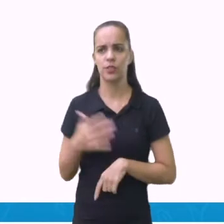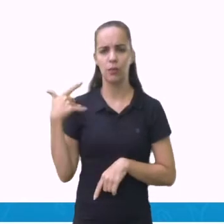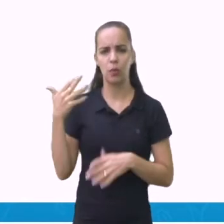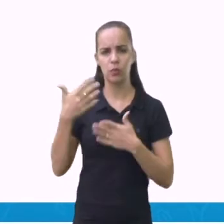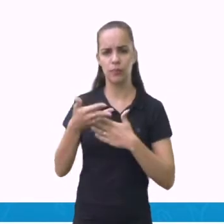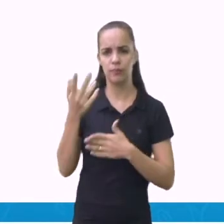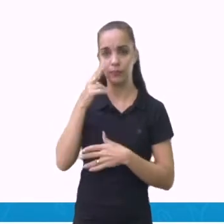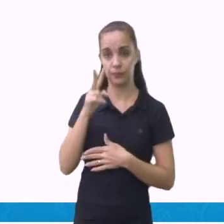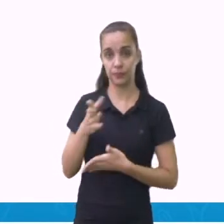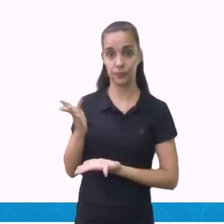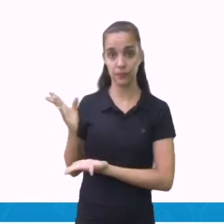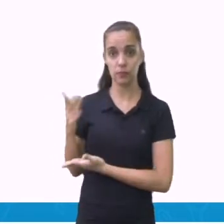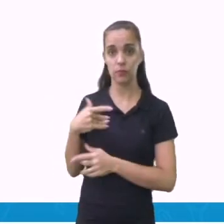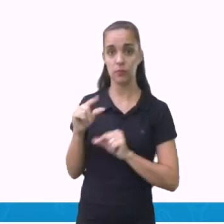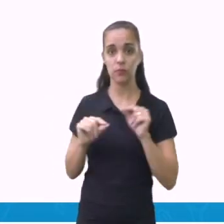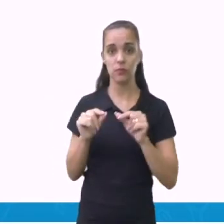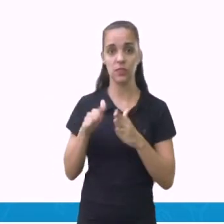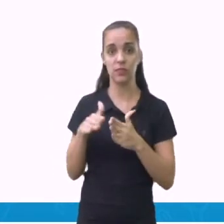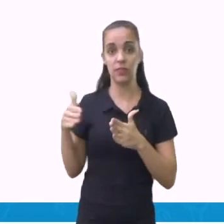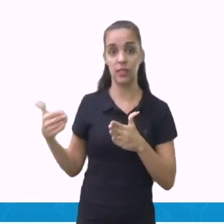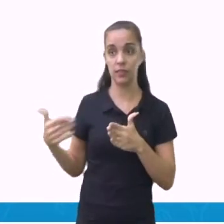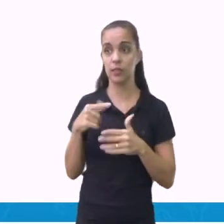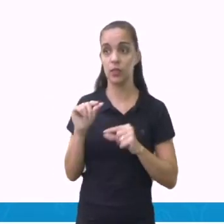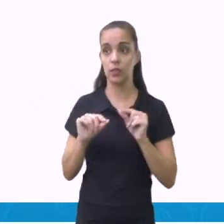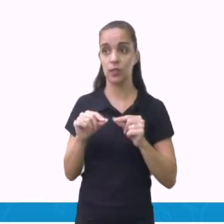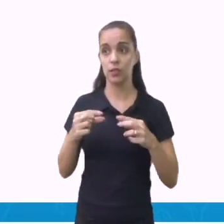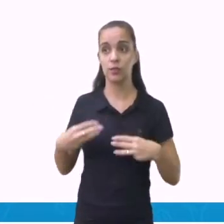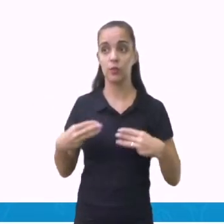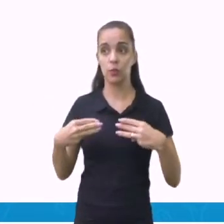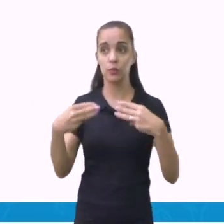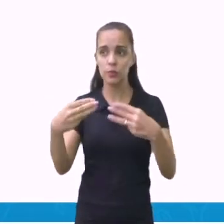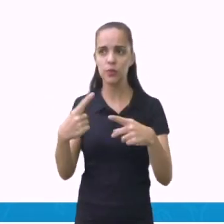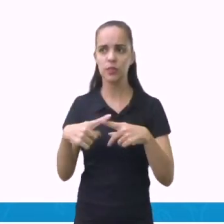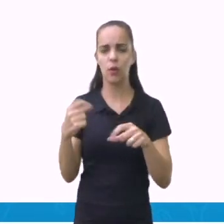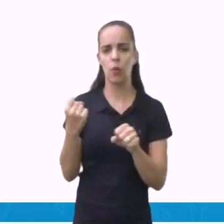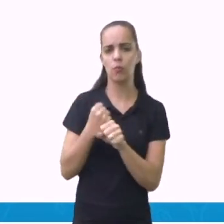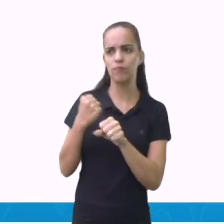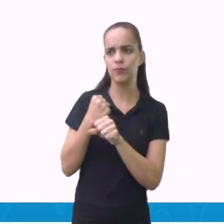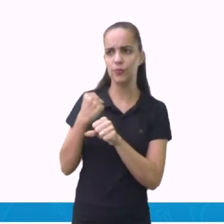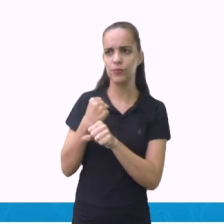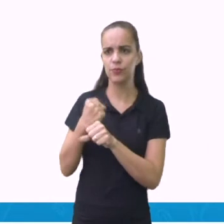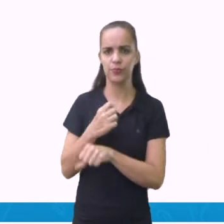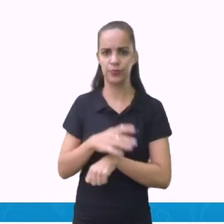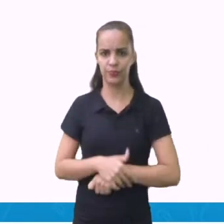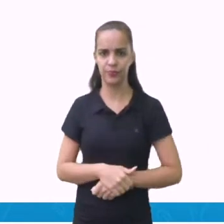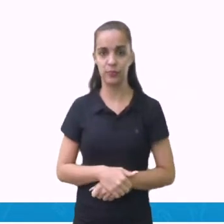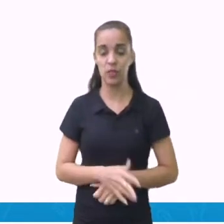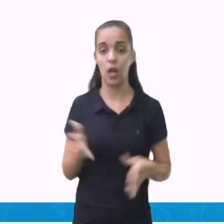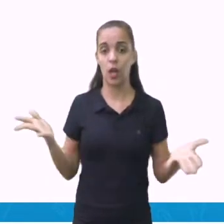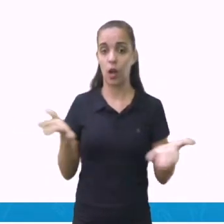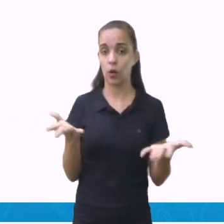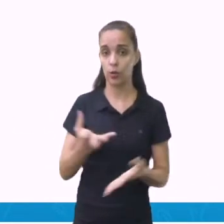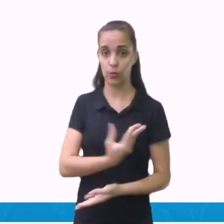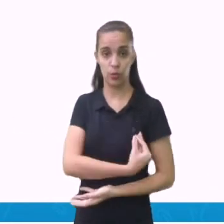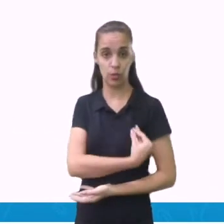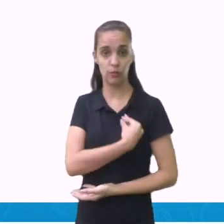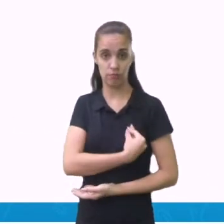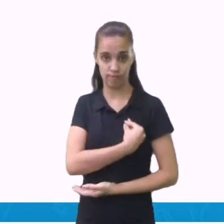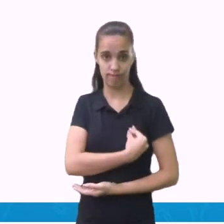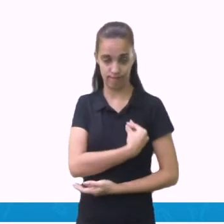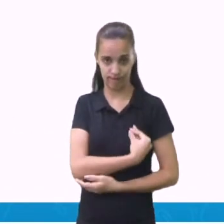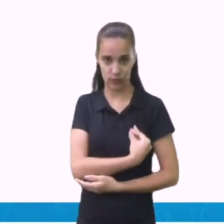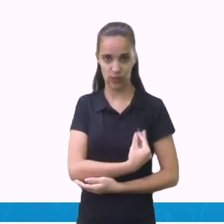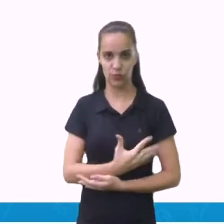da estrutura metálica. Olha só, no início era tudo mesmo uma construção. E aqui eu vou mostrar como ele é hoje, ó, esplanada